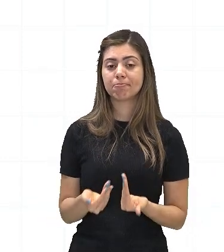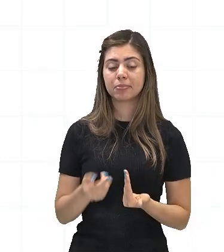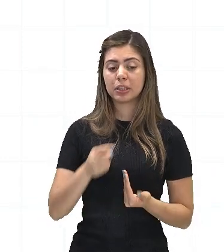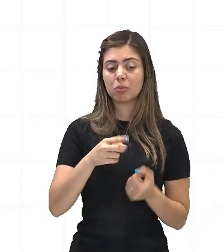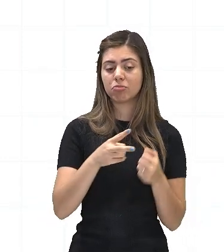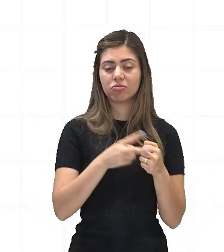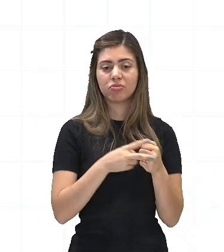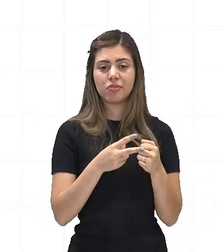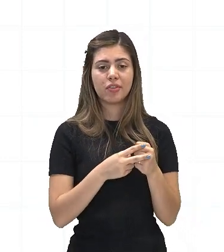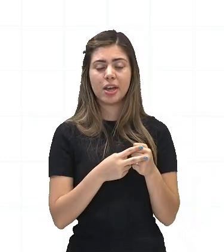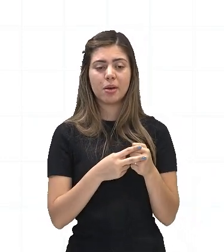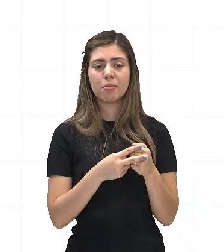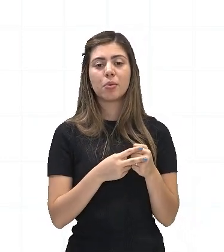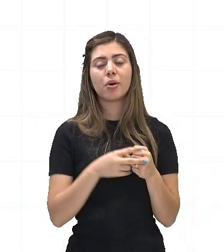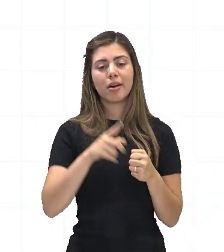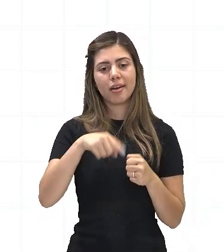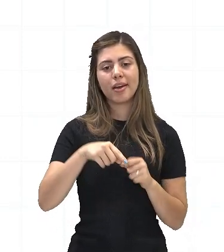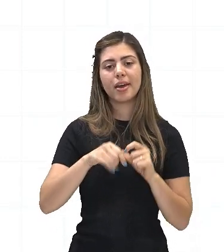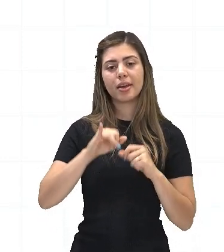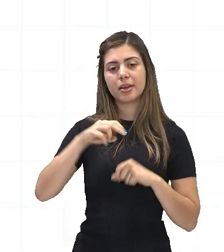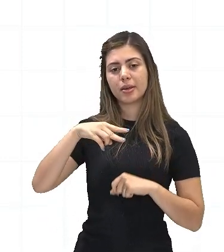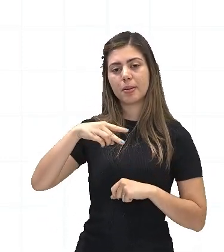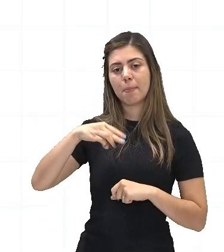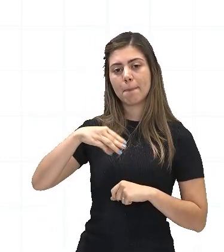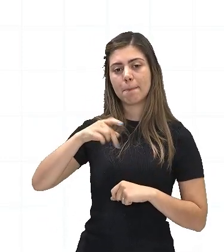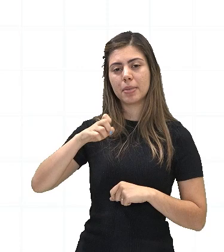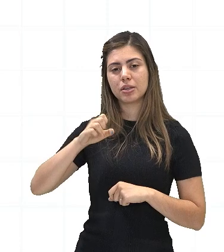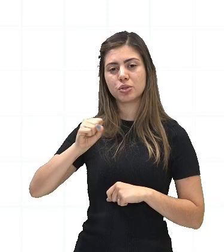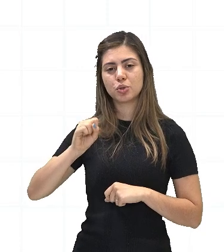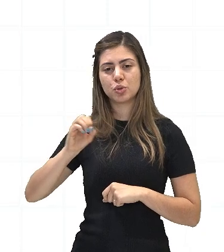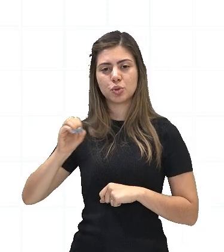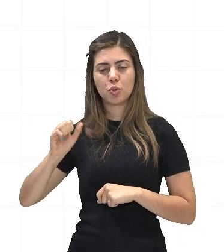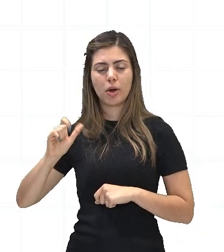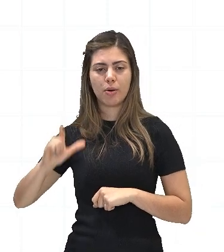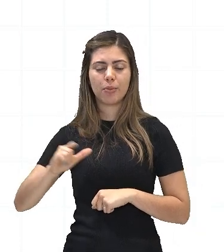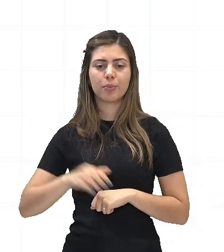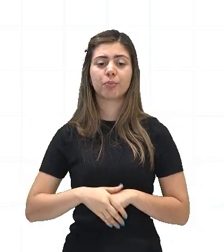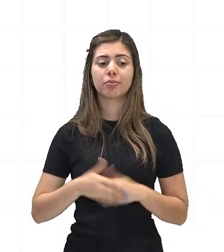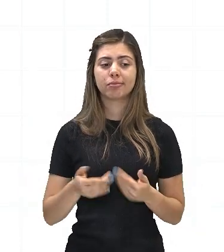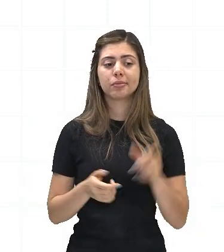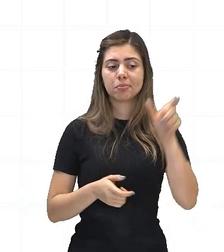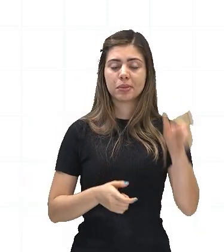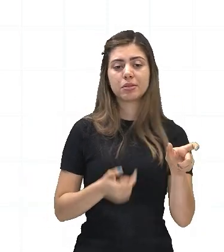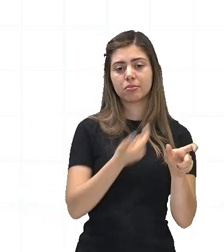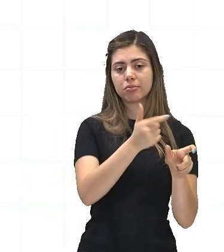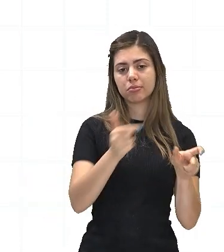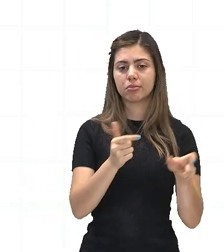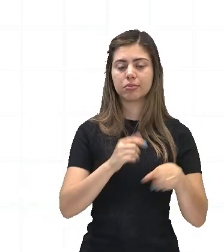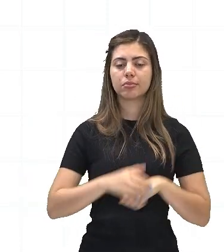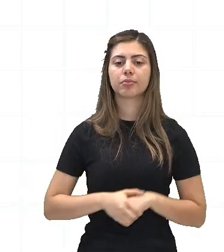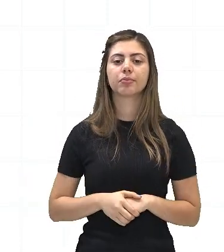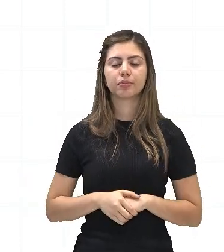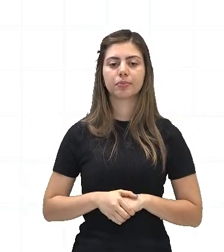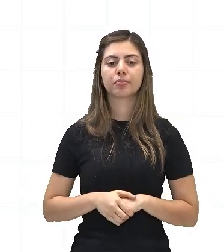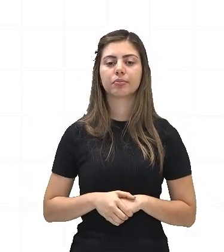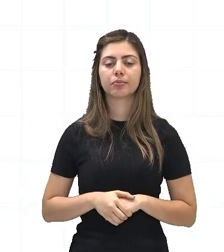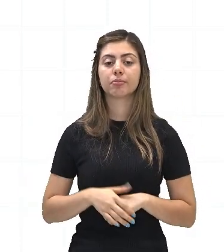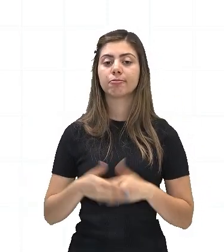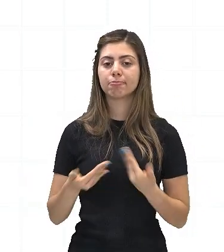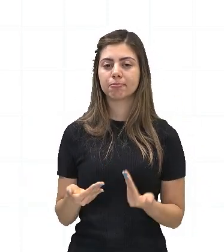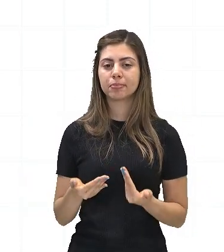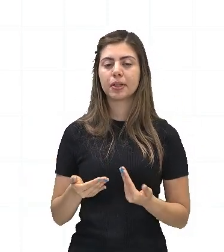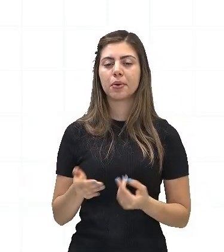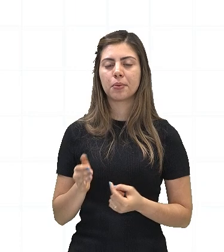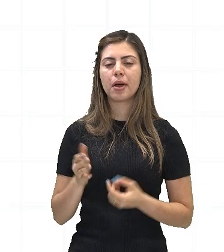verbo também é impessoal e o sujeito é inexistente. E para finalizar, o verbo